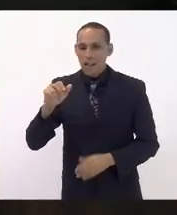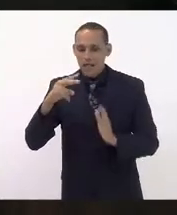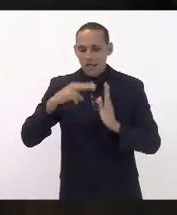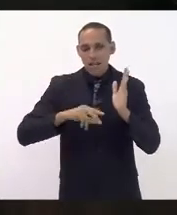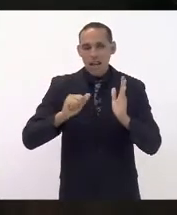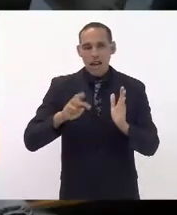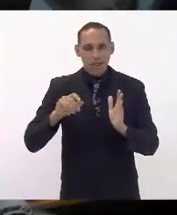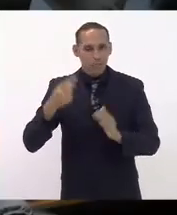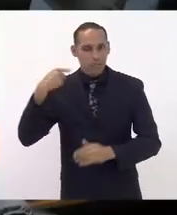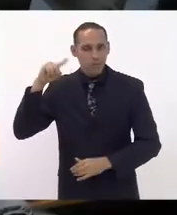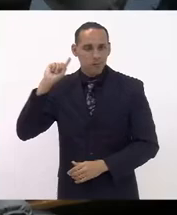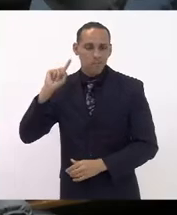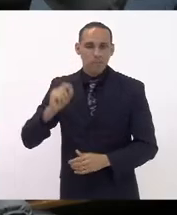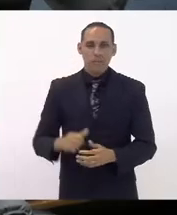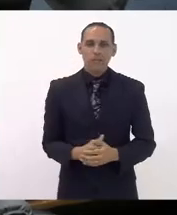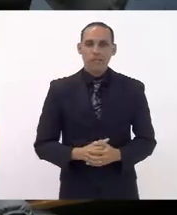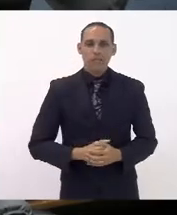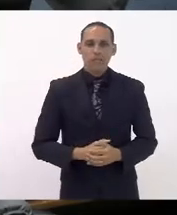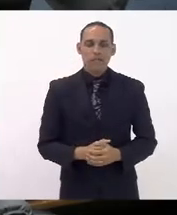sessão anterior.